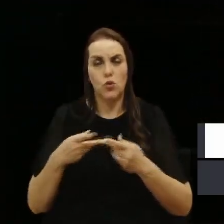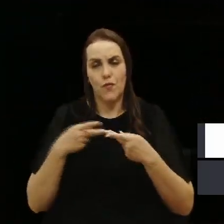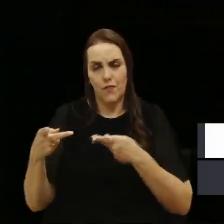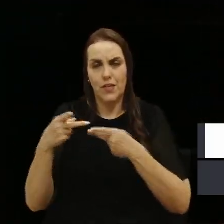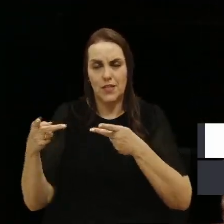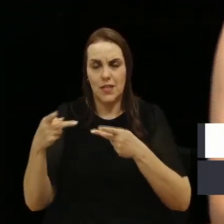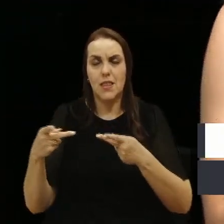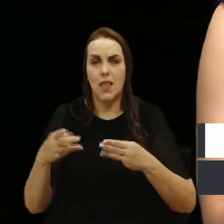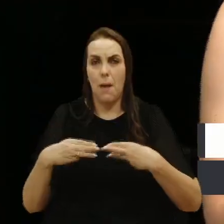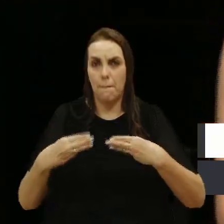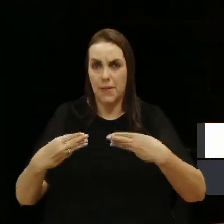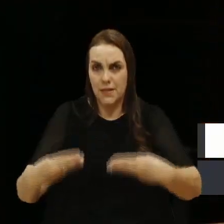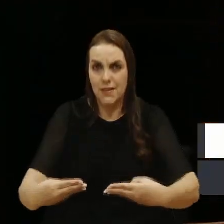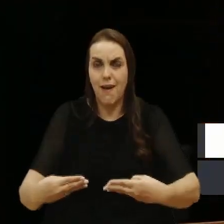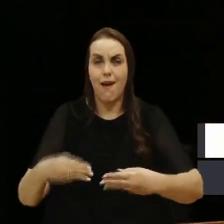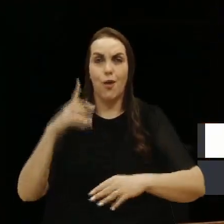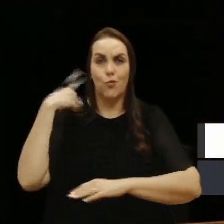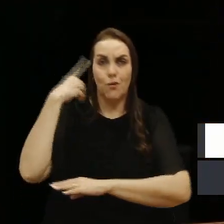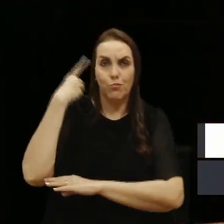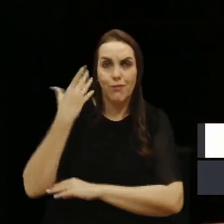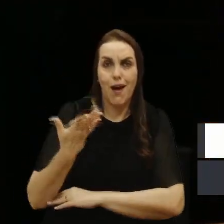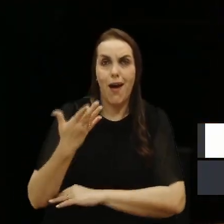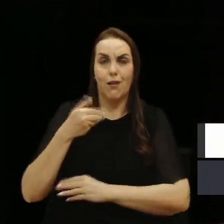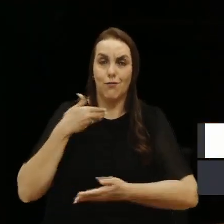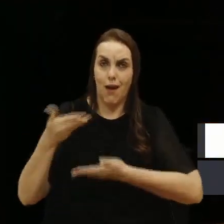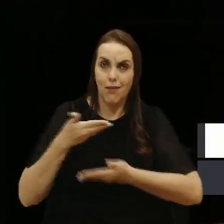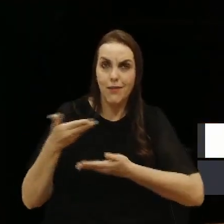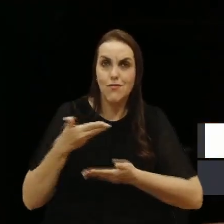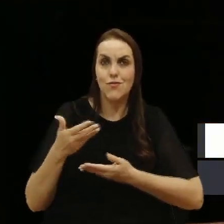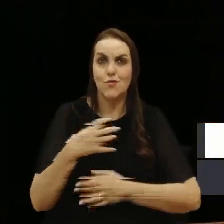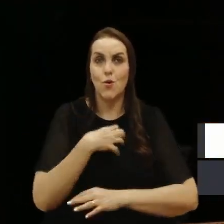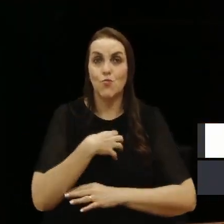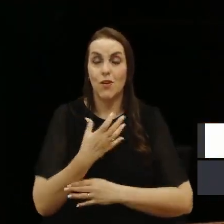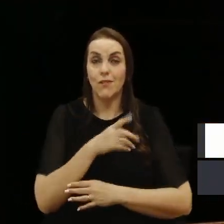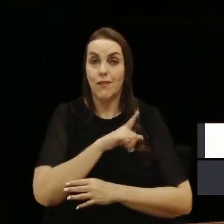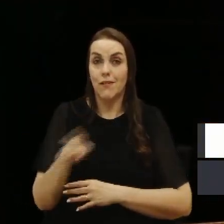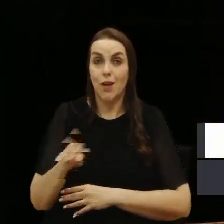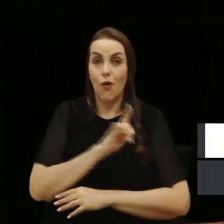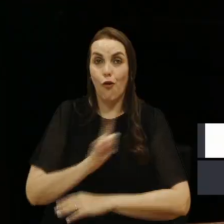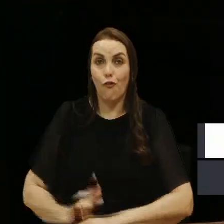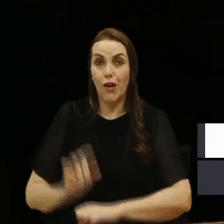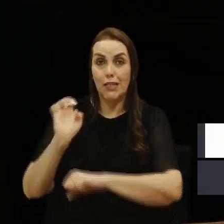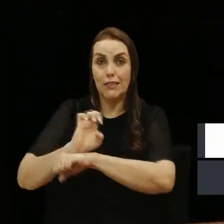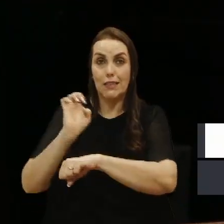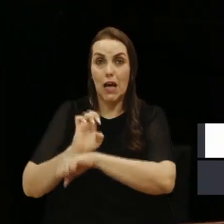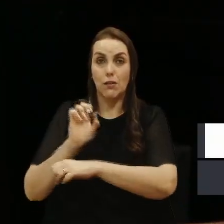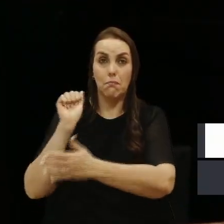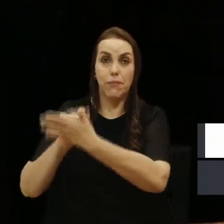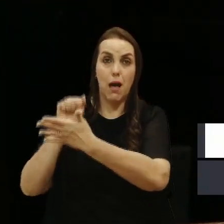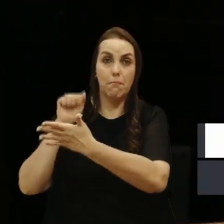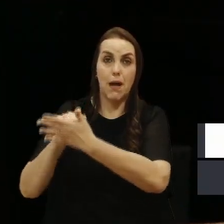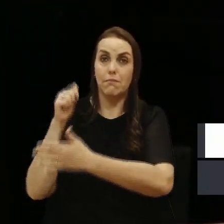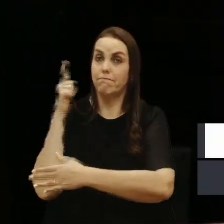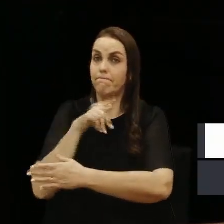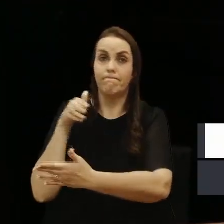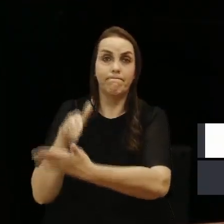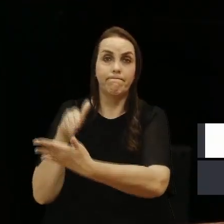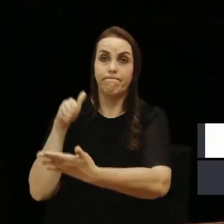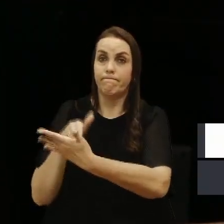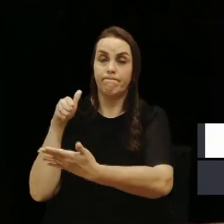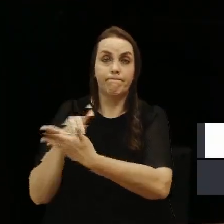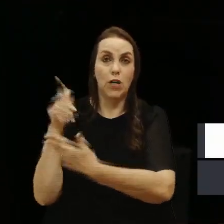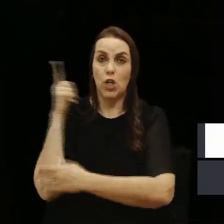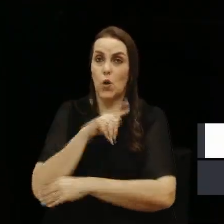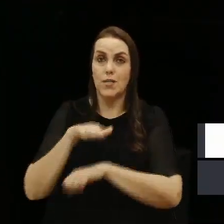mundo aqui visita os deputados, todo mundo aqui é atendido de alguma forma. E aí a gente vai para o governo do Estado e não consegue falar com as pessoas do governo do Estado. Isso é